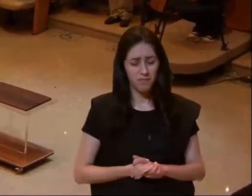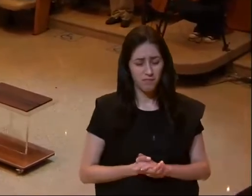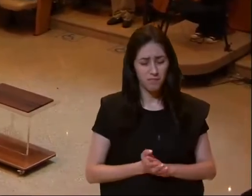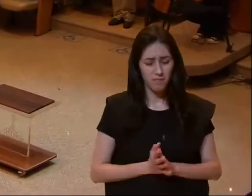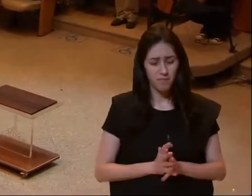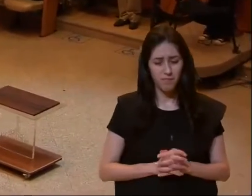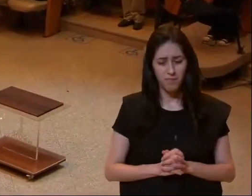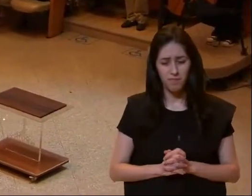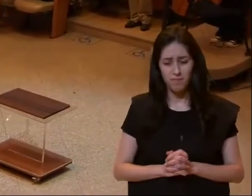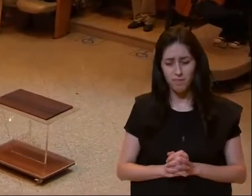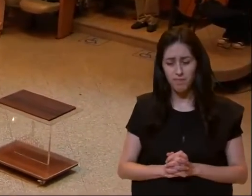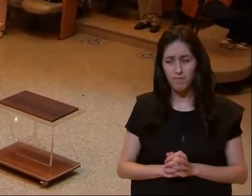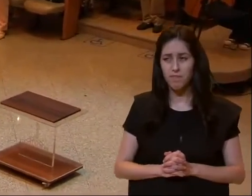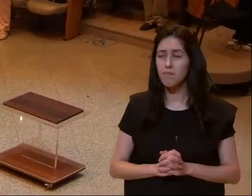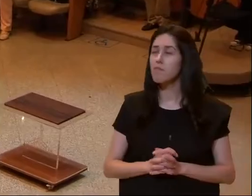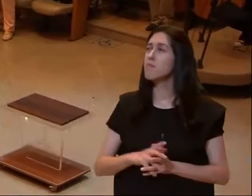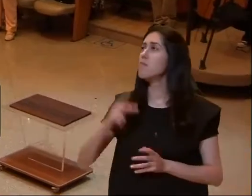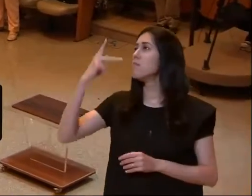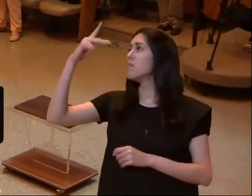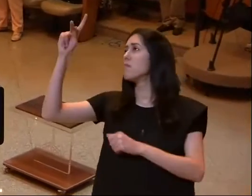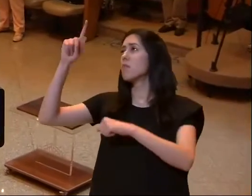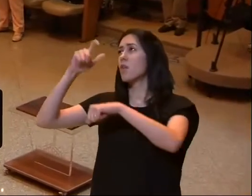Esse é um tempo teu com Deus.